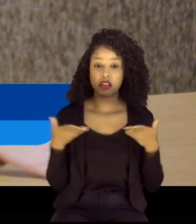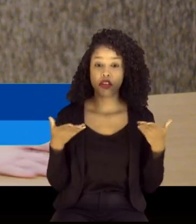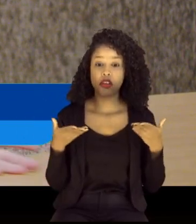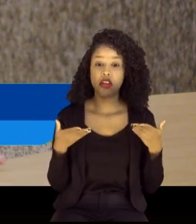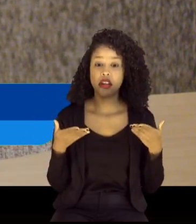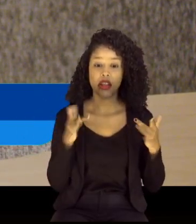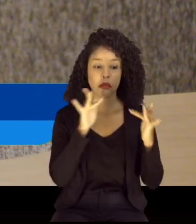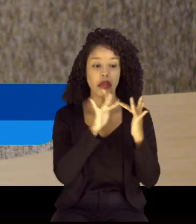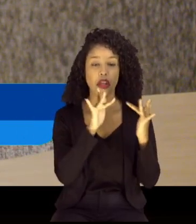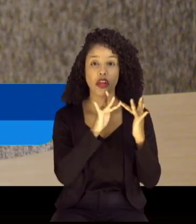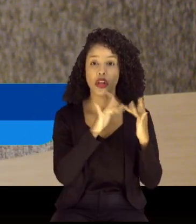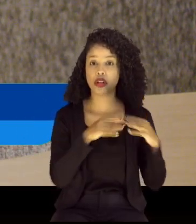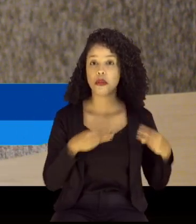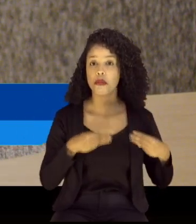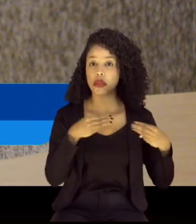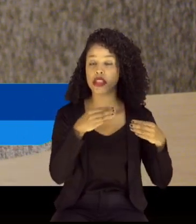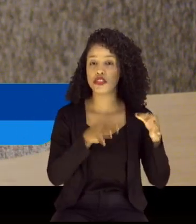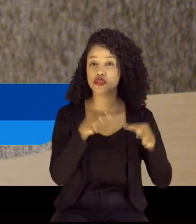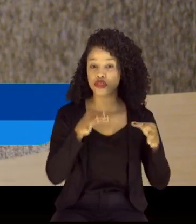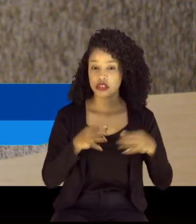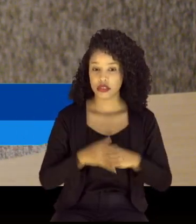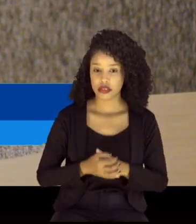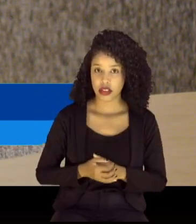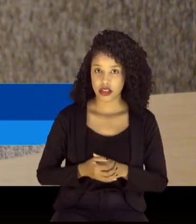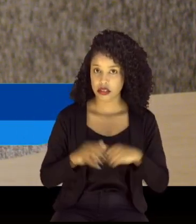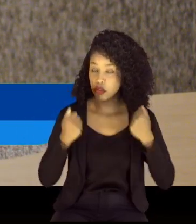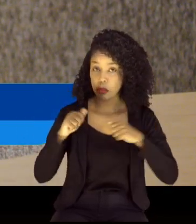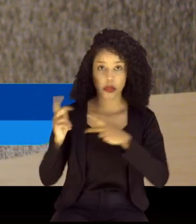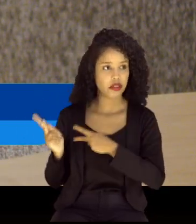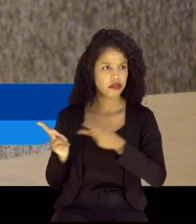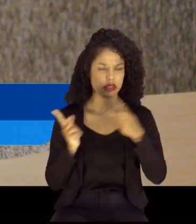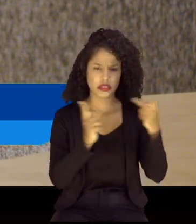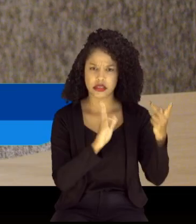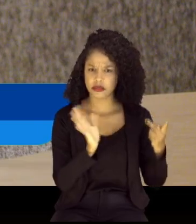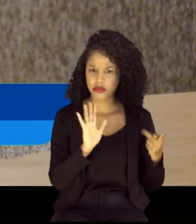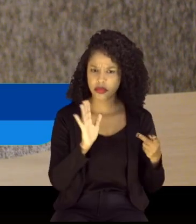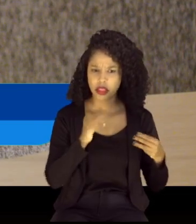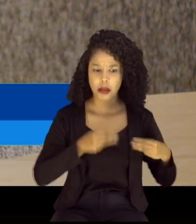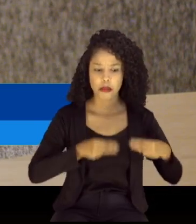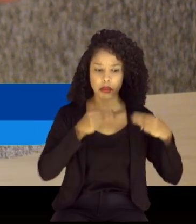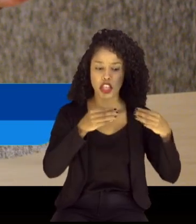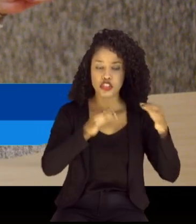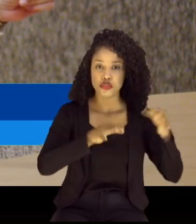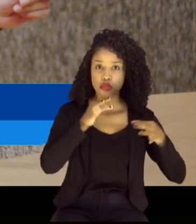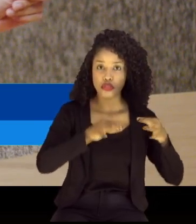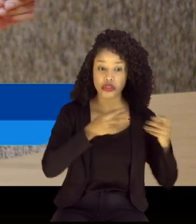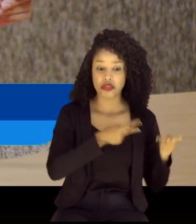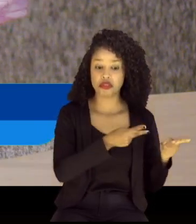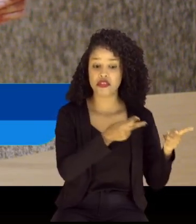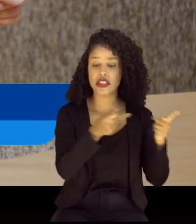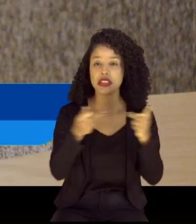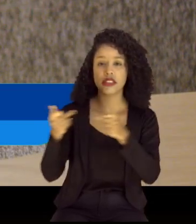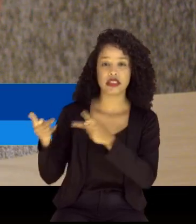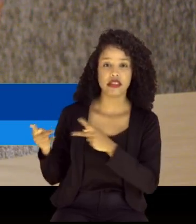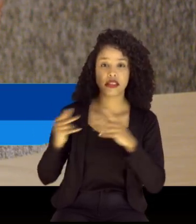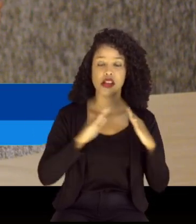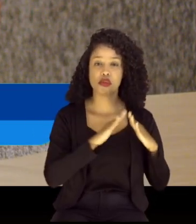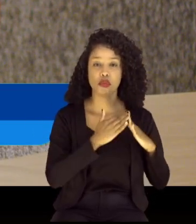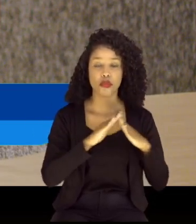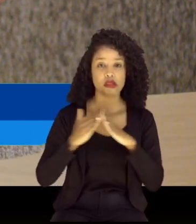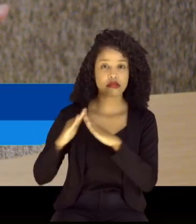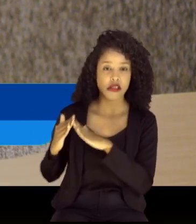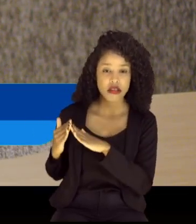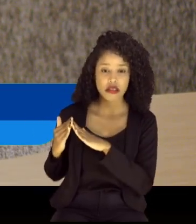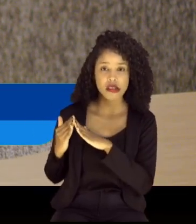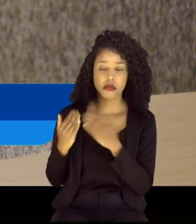ministro da Justiça. E não precisa ir no palácio, não. O ministro da Justiça vai lá na comunidade, bate um